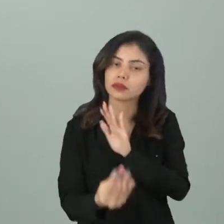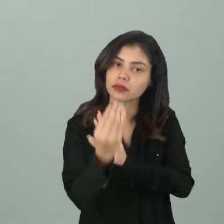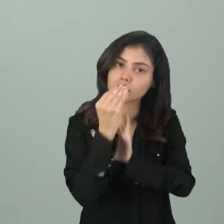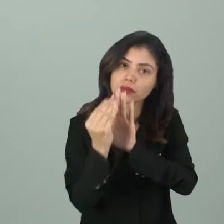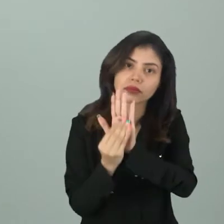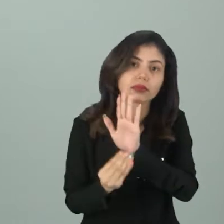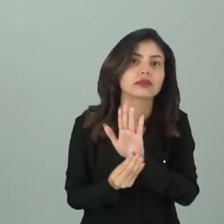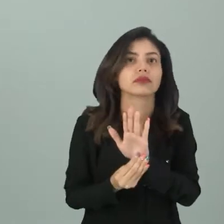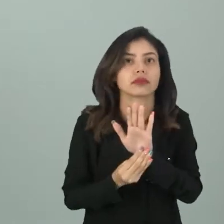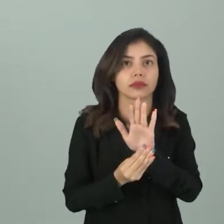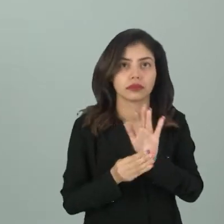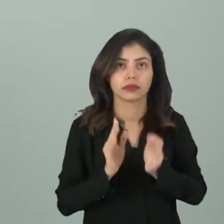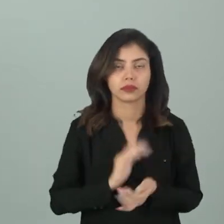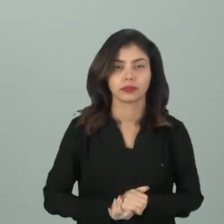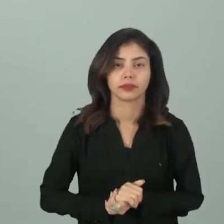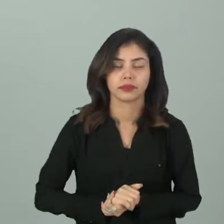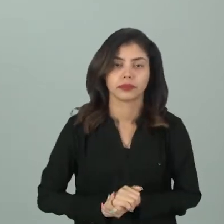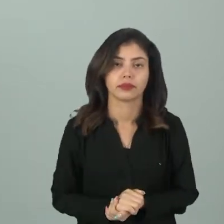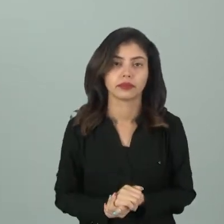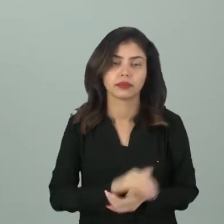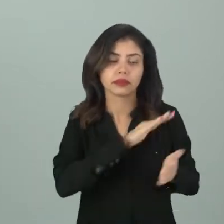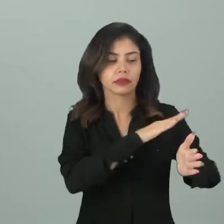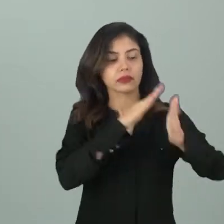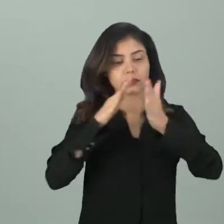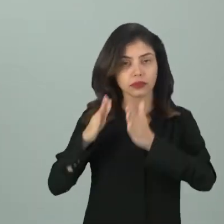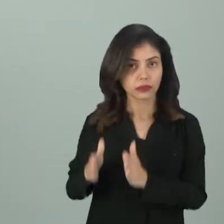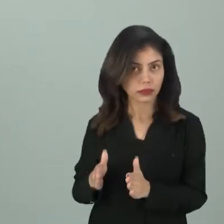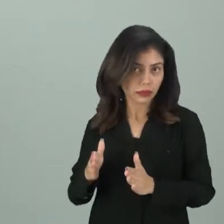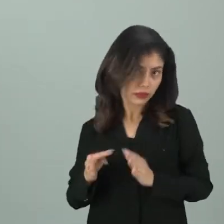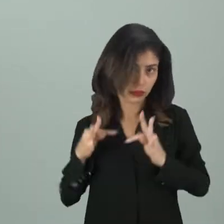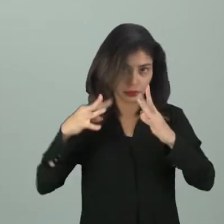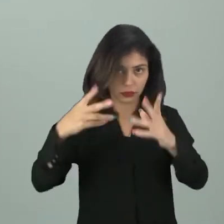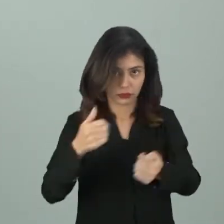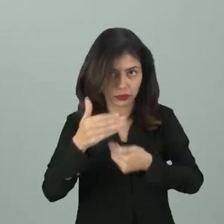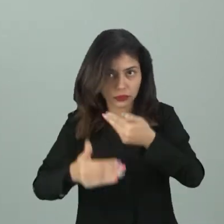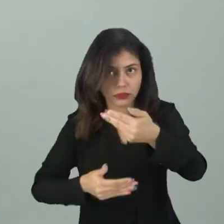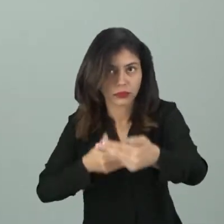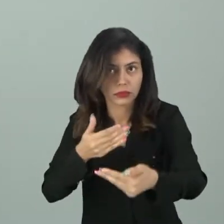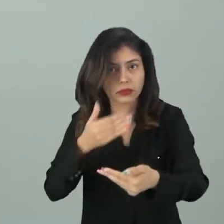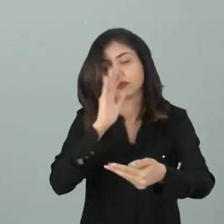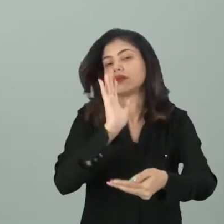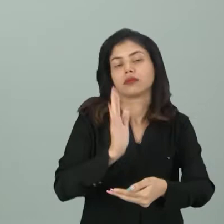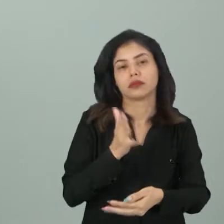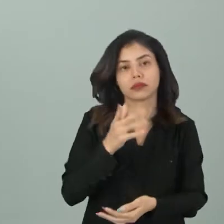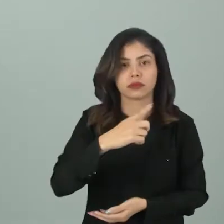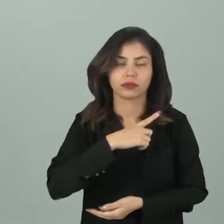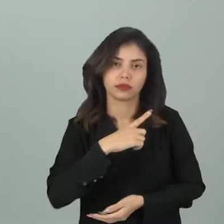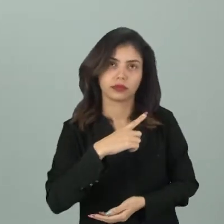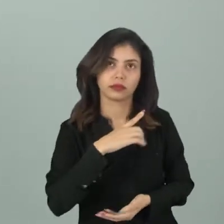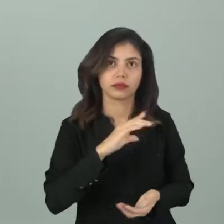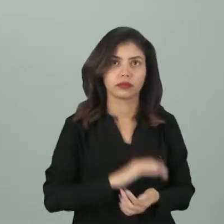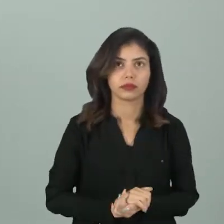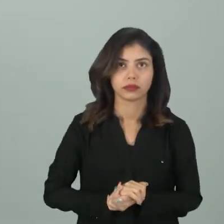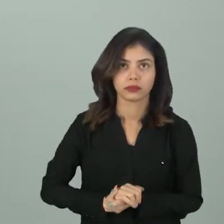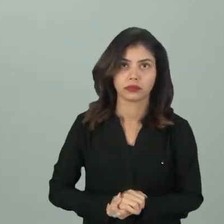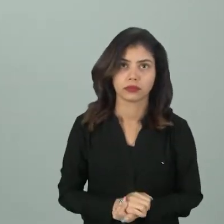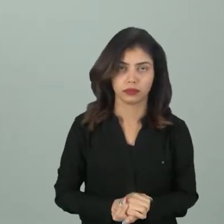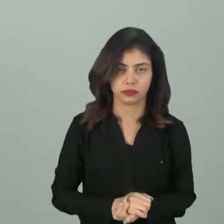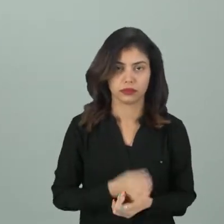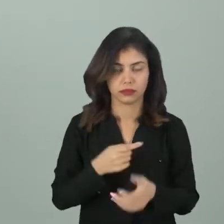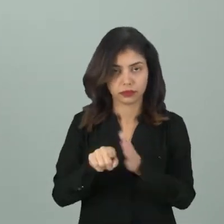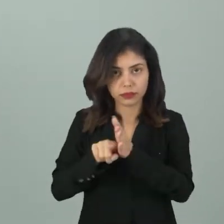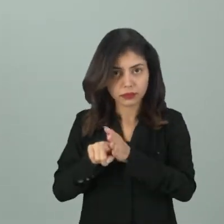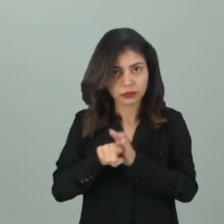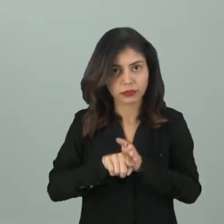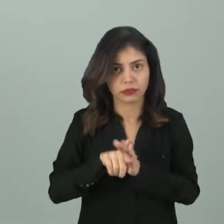analisar e interpretar a partir de todo esse processo que há na etapa de uma